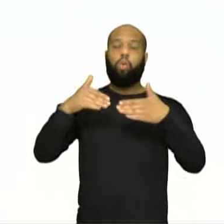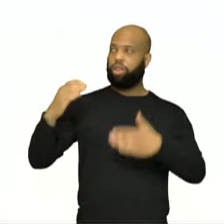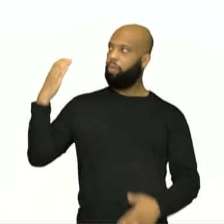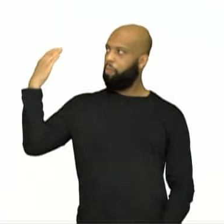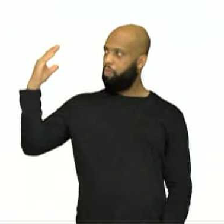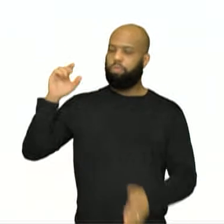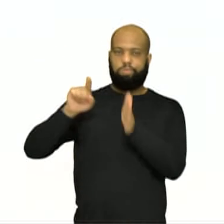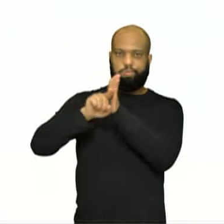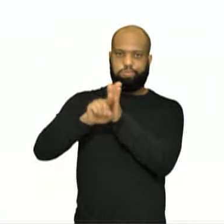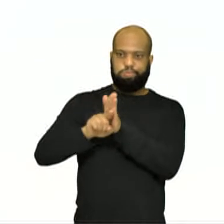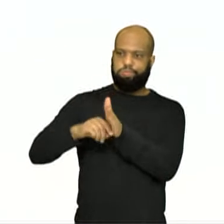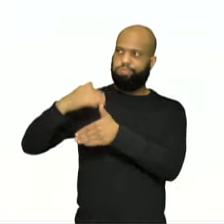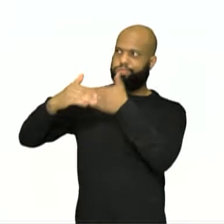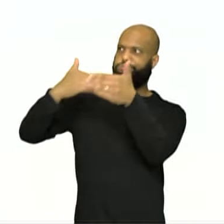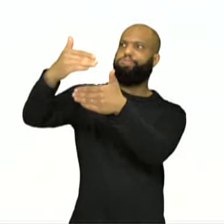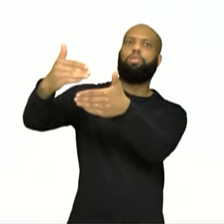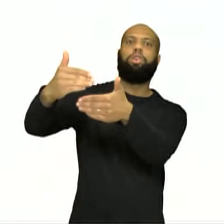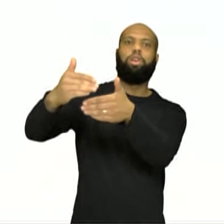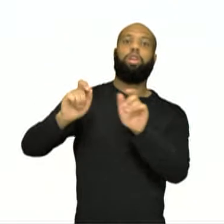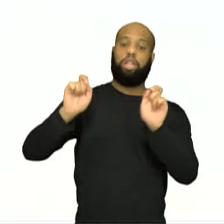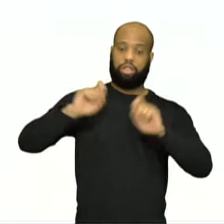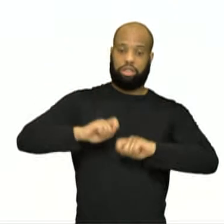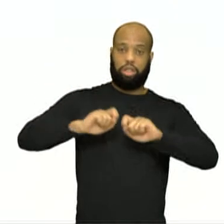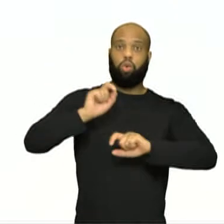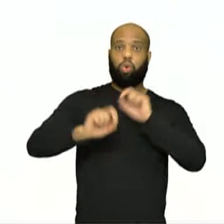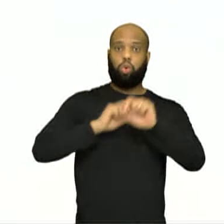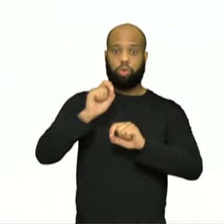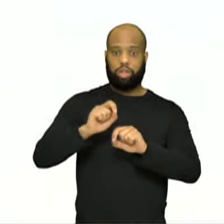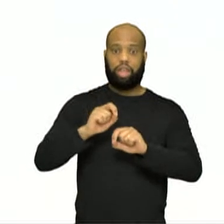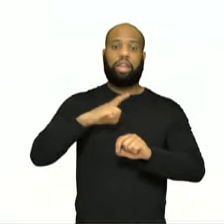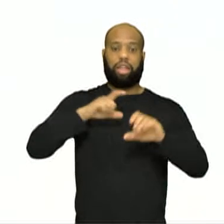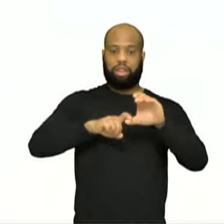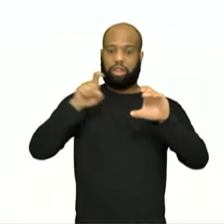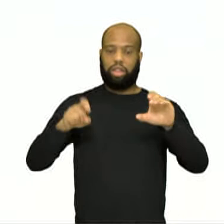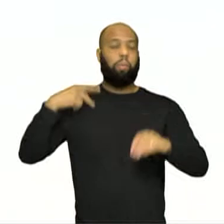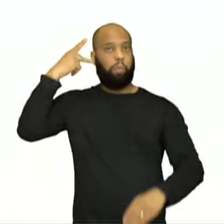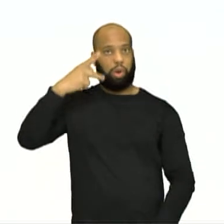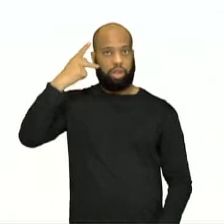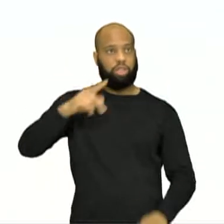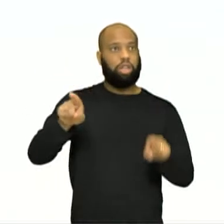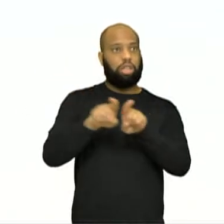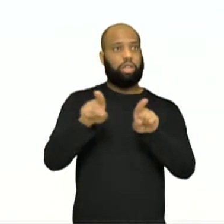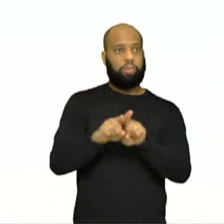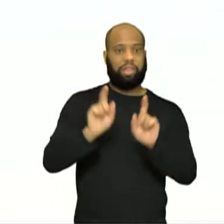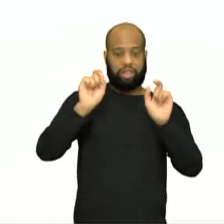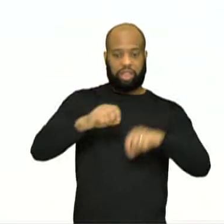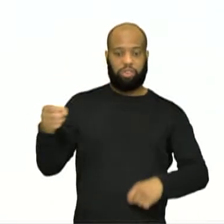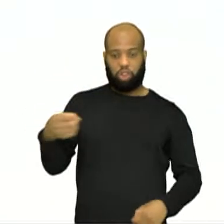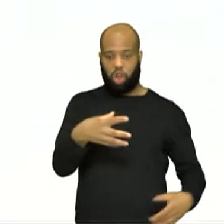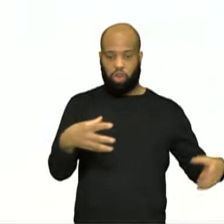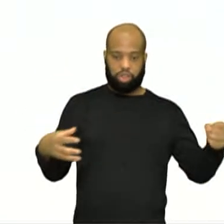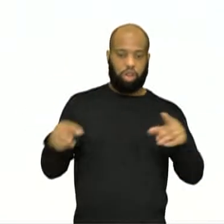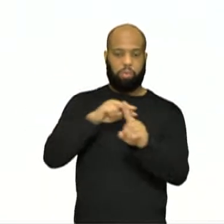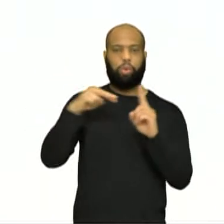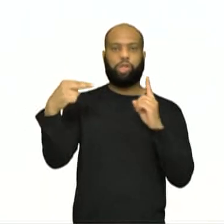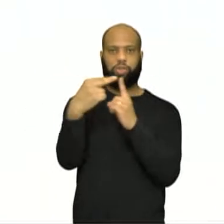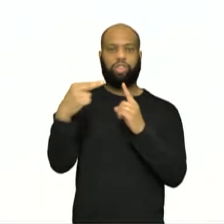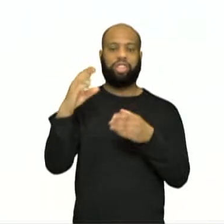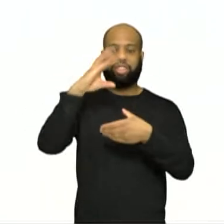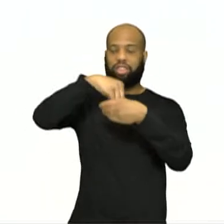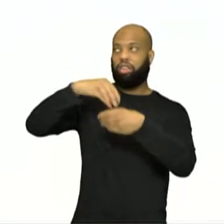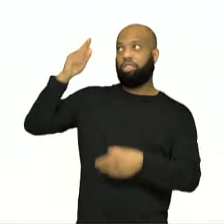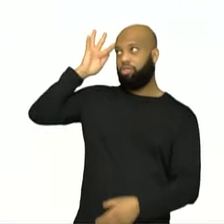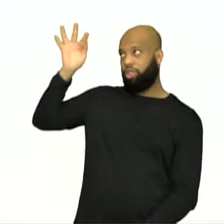científicas avançassem, possibilitou maior autonomia política e também novas perspectivas na